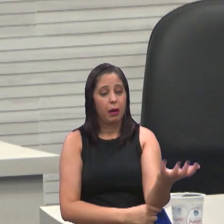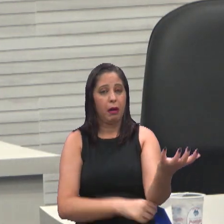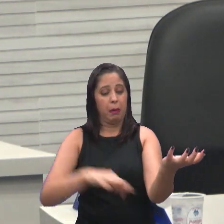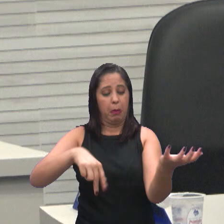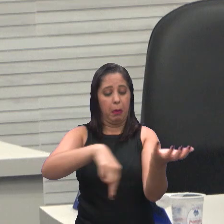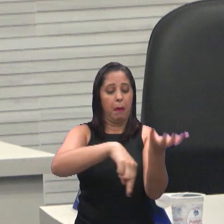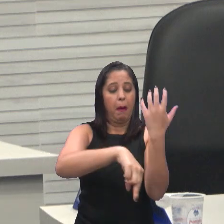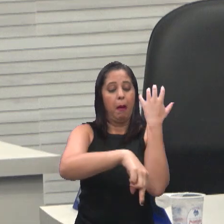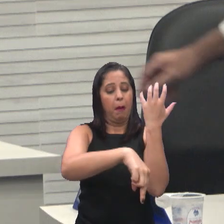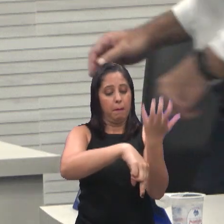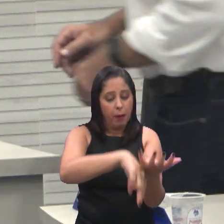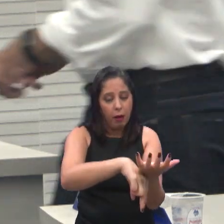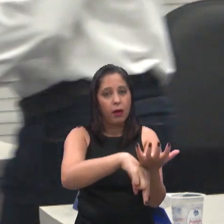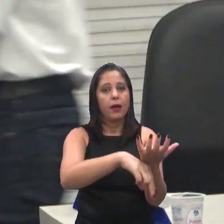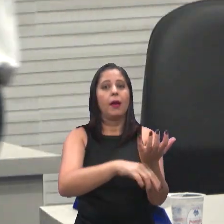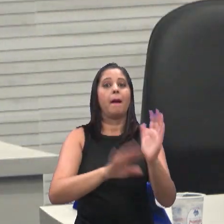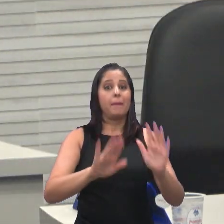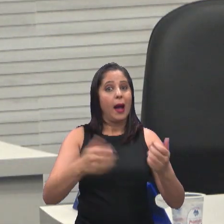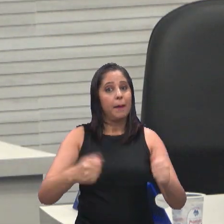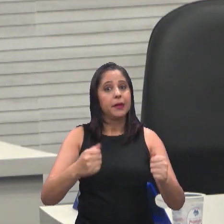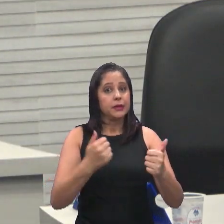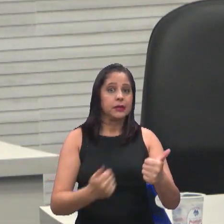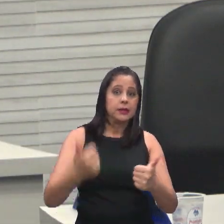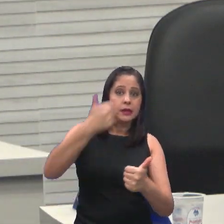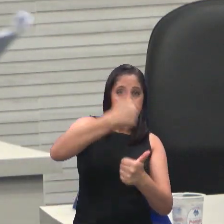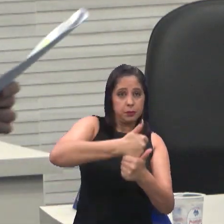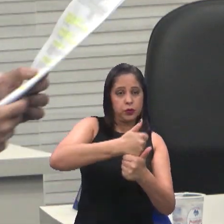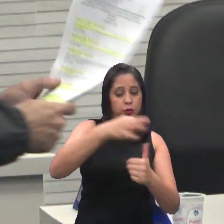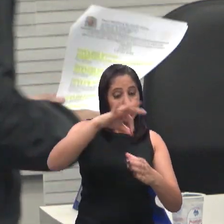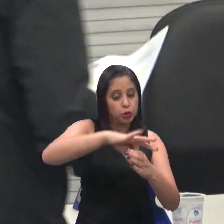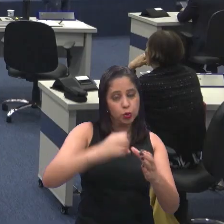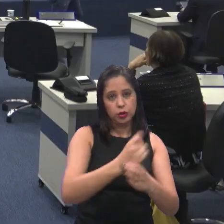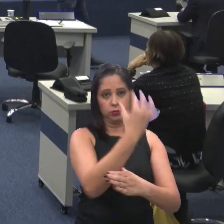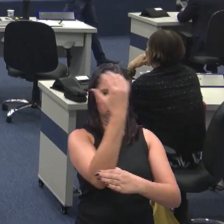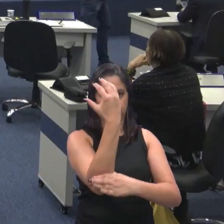posteriormente, já fazer o replantio no local que foi retirado. Obrigado, presidente.